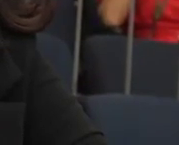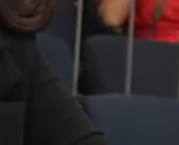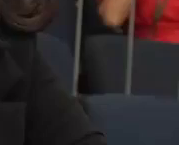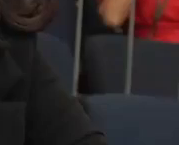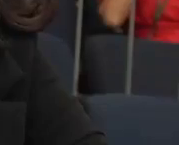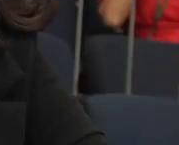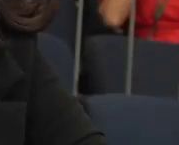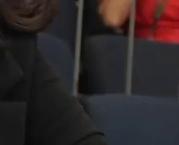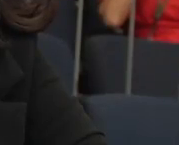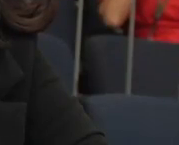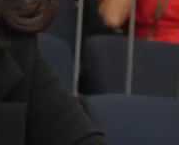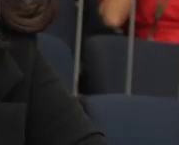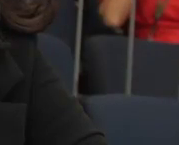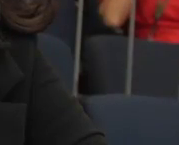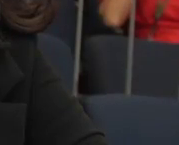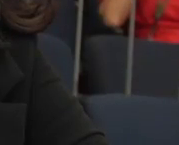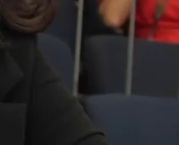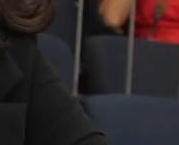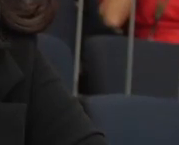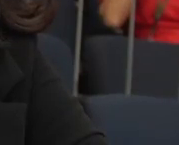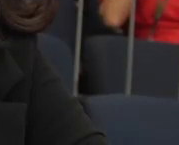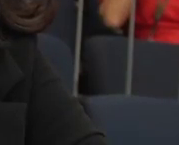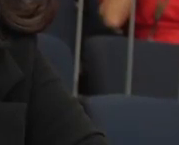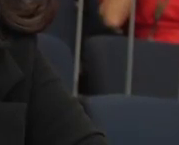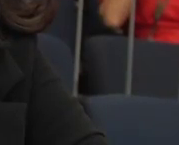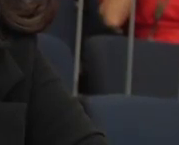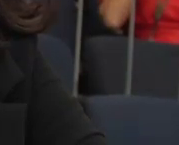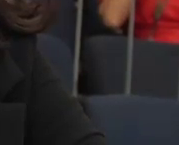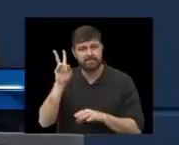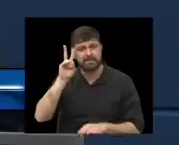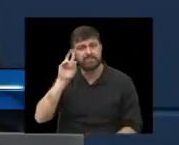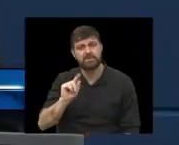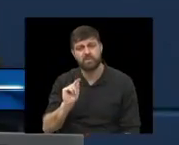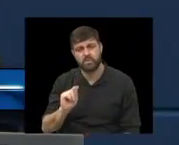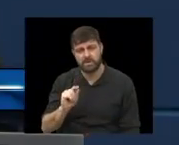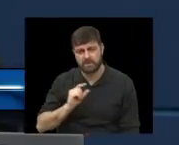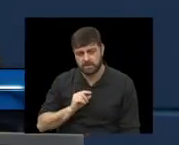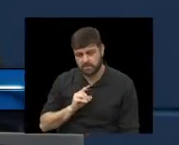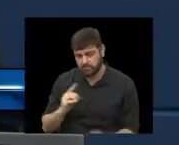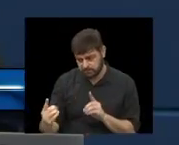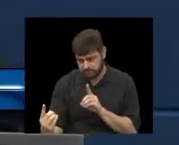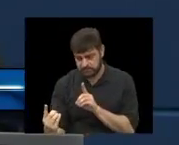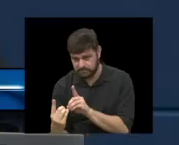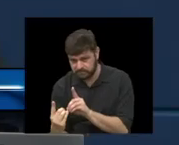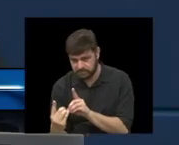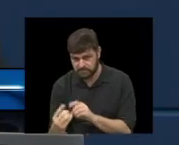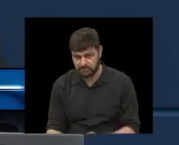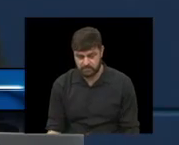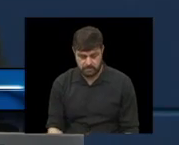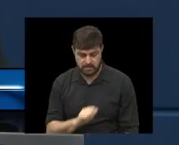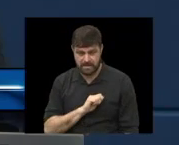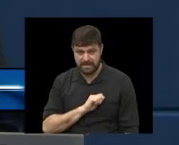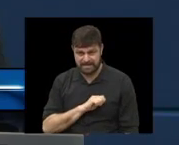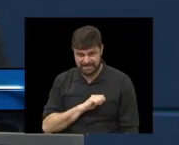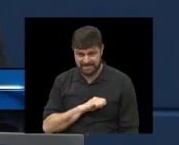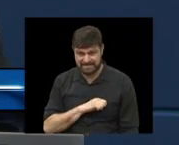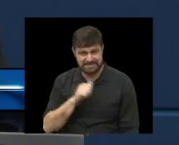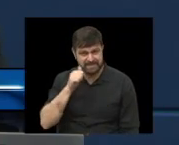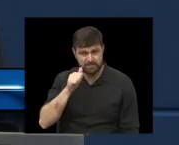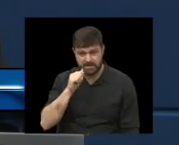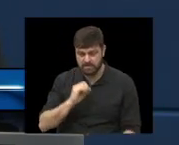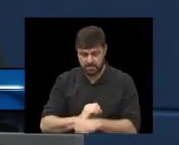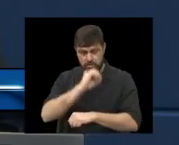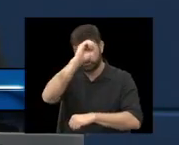já que a maior parte dos casos de violência acontecem nesses períodos. O atendimento na DDM hoje não é um atendimento 24